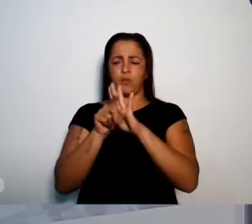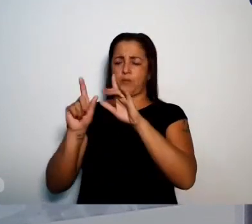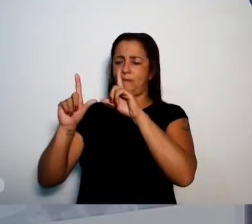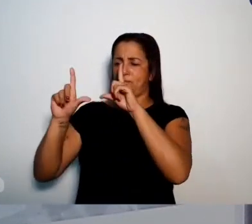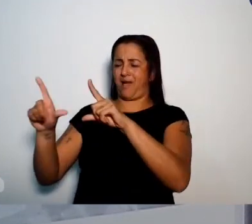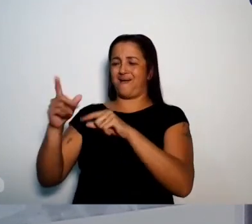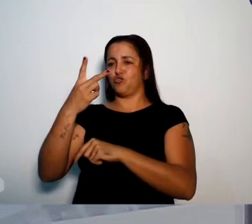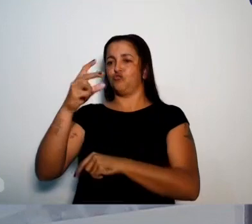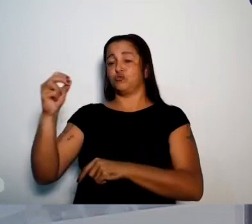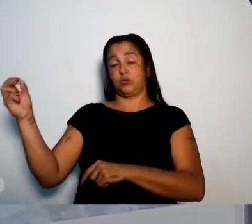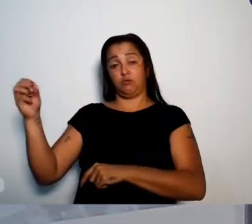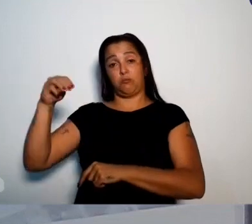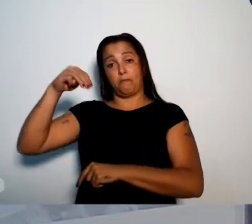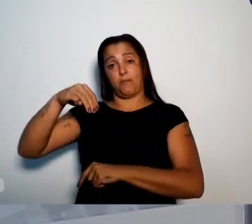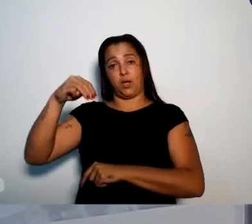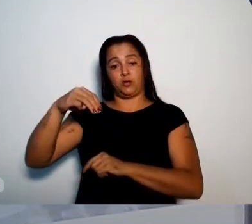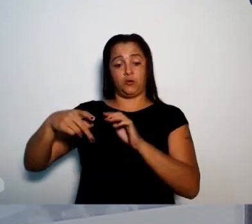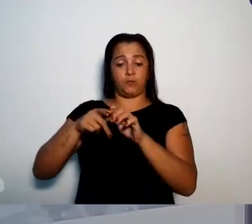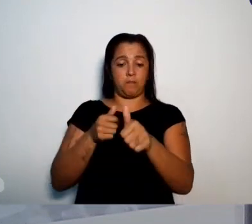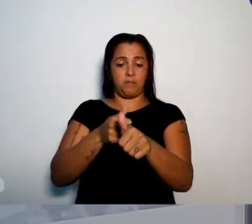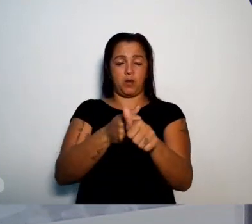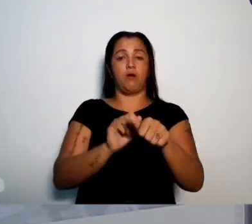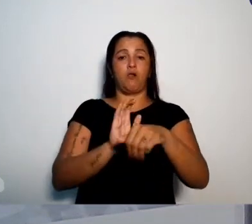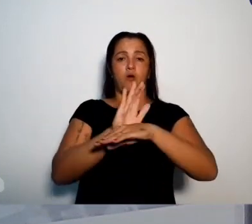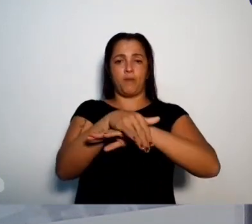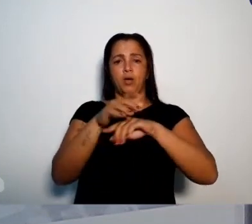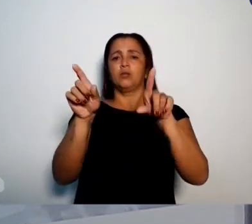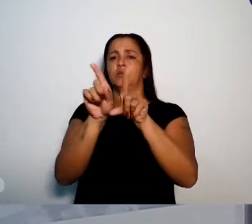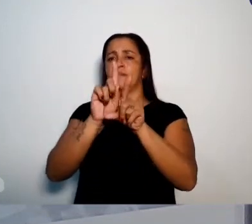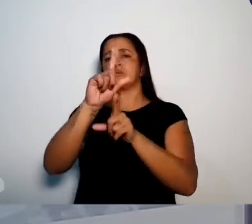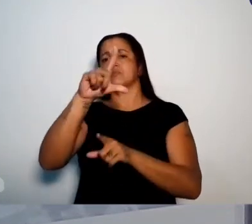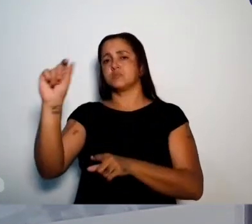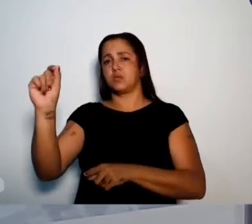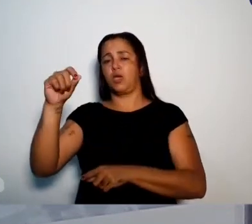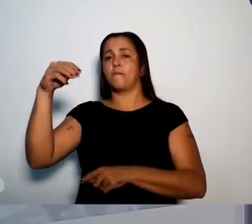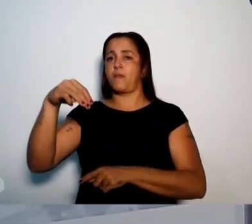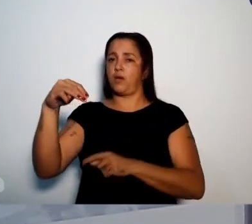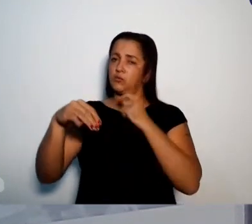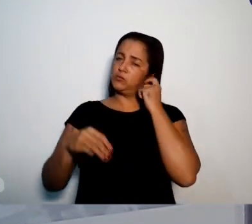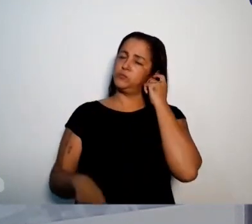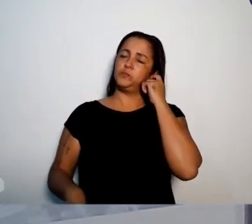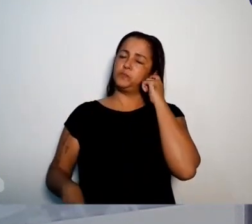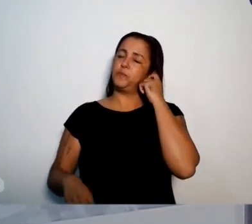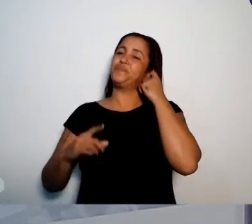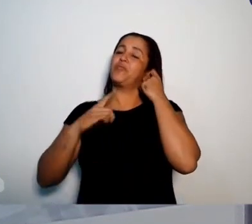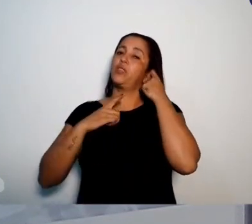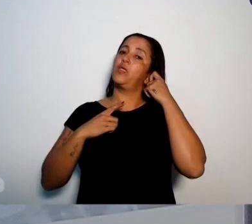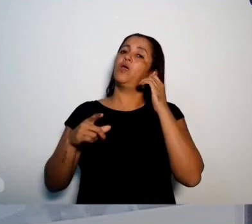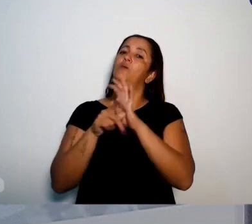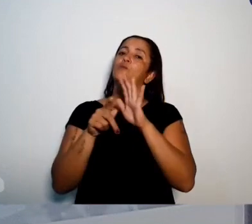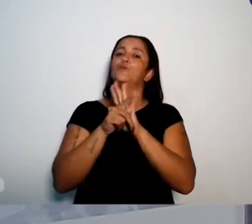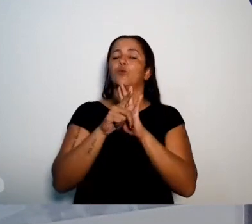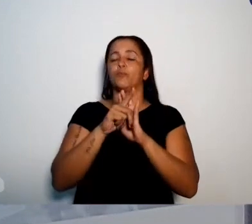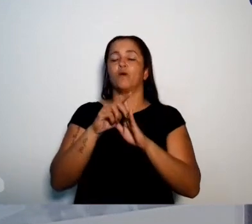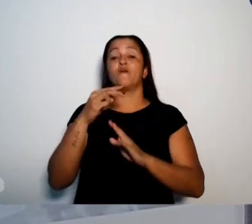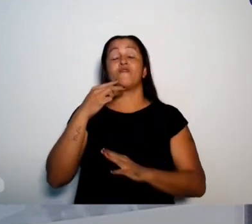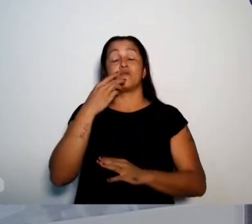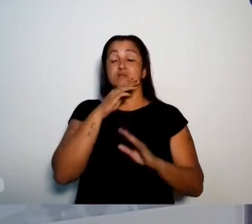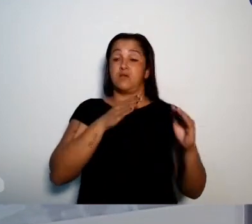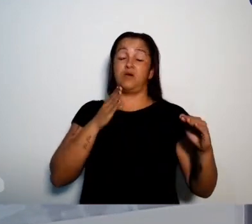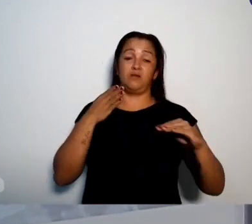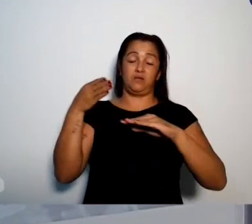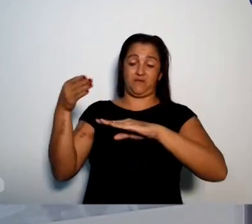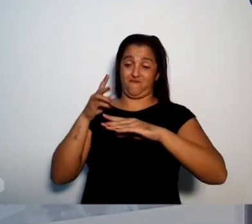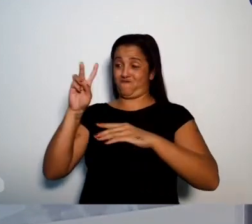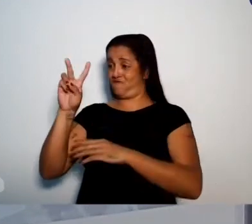100 metros da lombada. E também de Vitoriana a Botucatu, sentido Vitoriana Botucatu, está faltando a